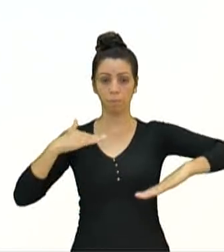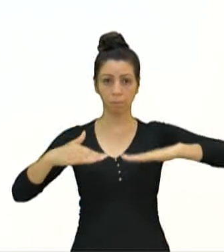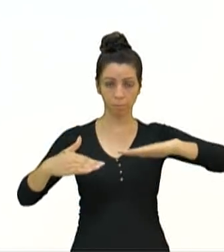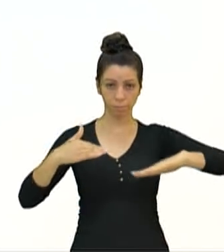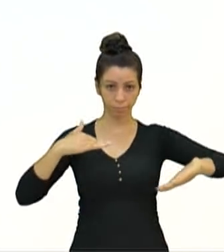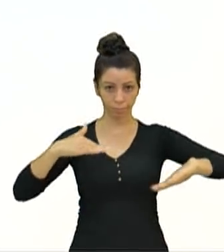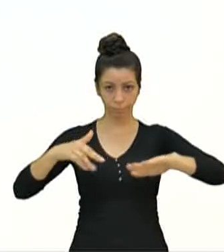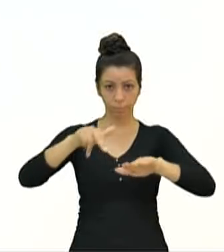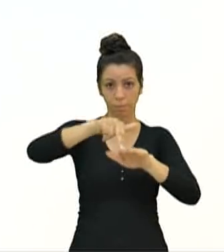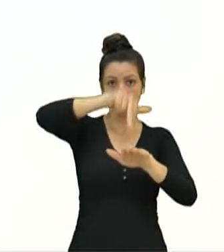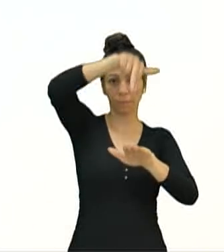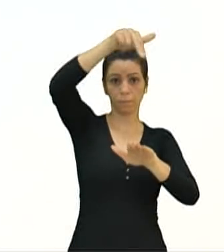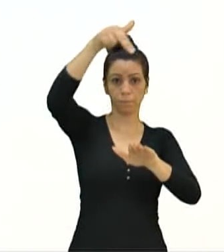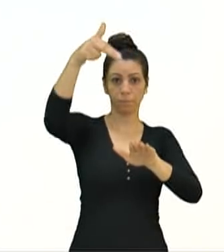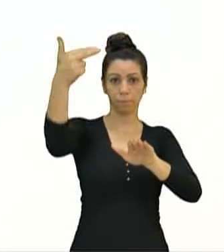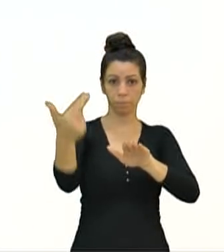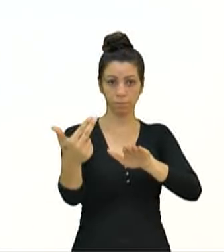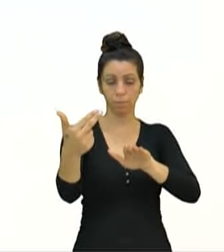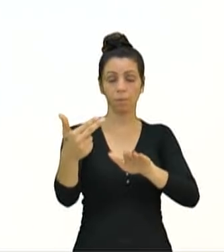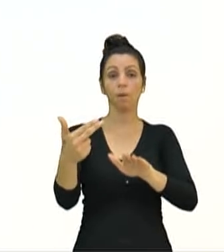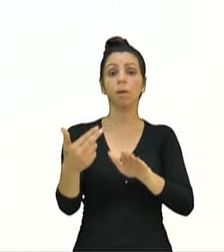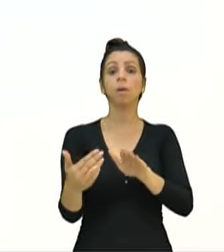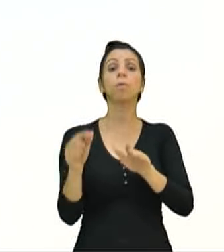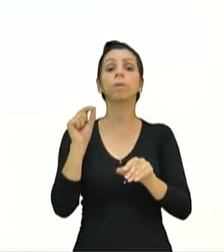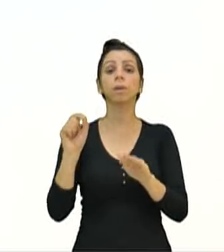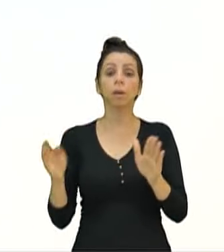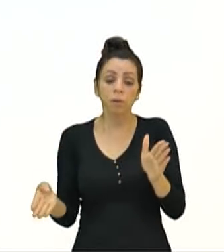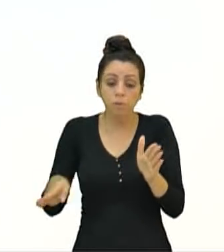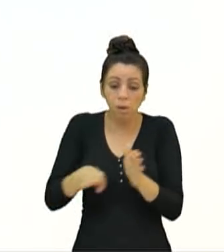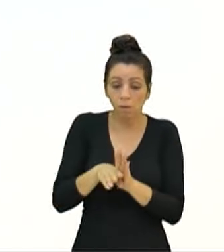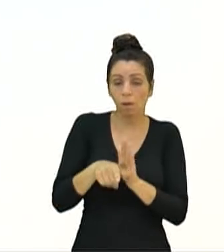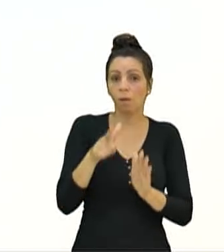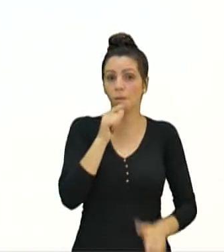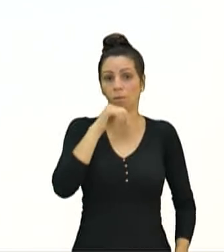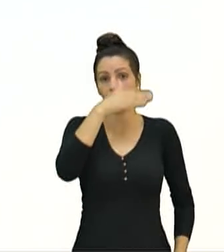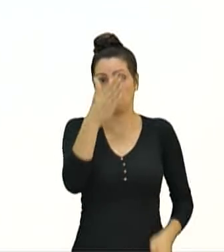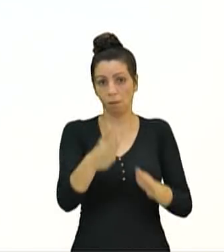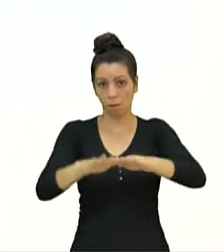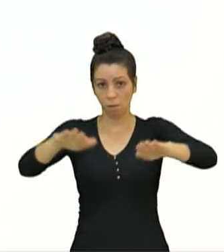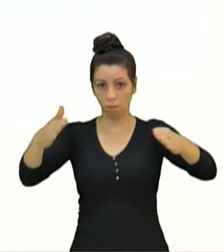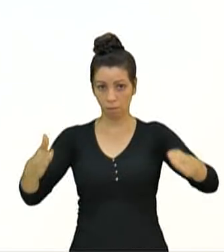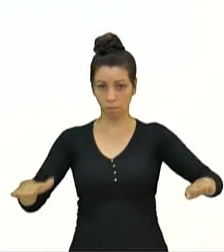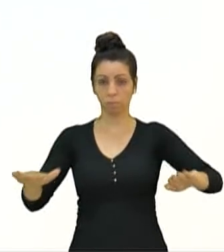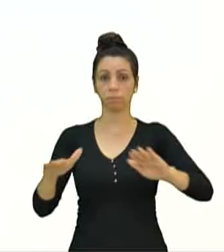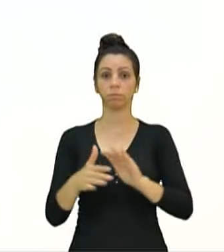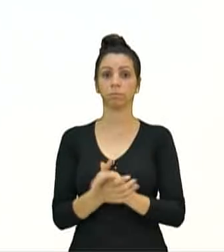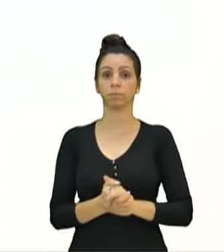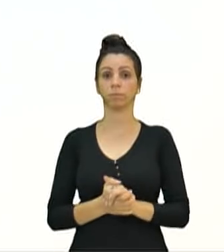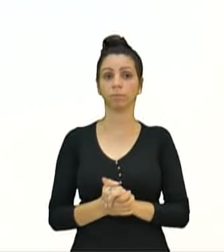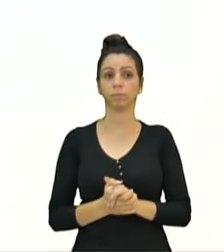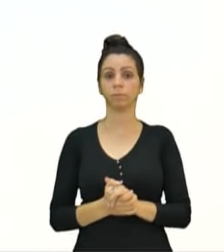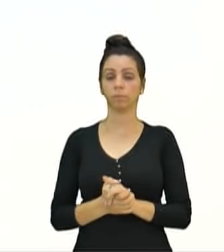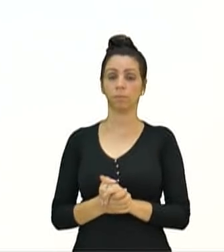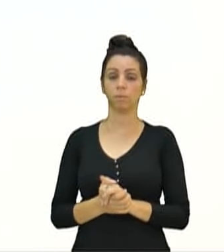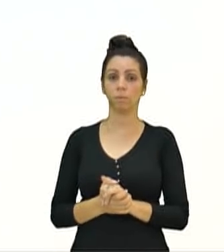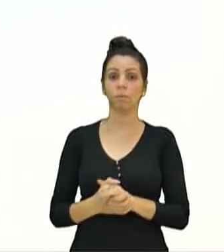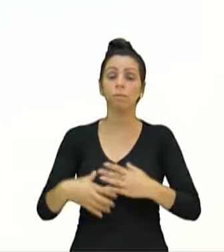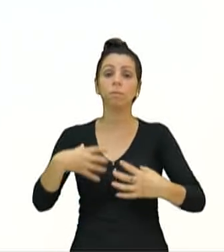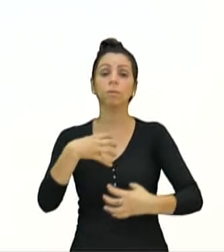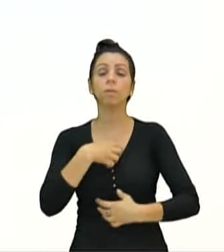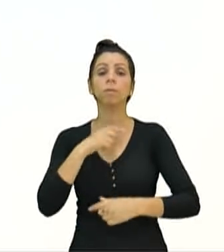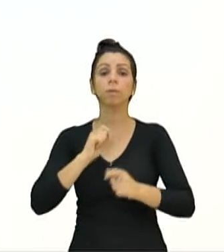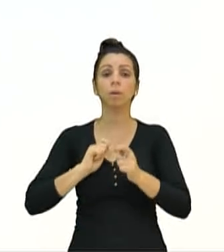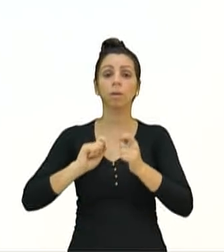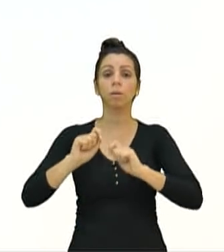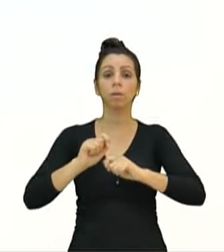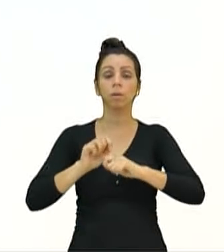movimentos acrobáticos até encontrar a água, de modo mais hidrodinâmico possível. Nesse sentido, o